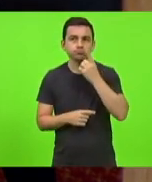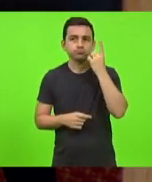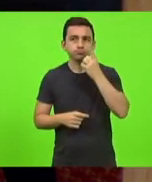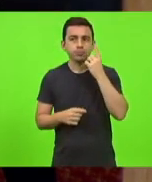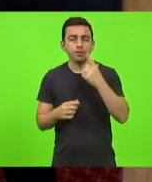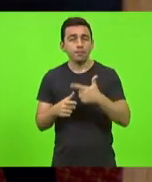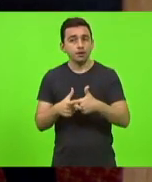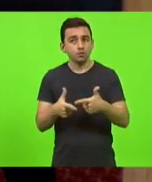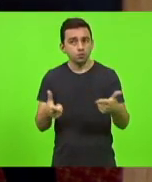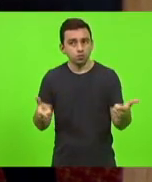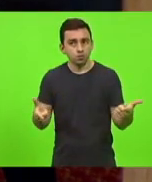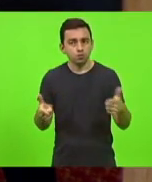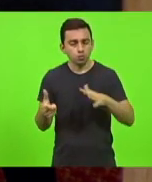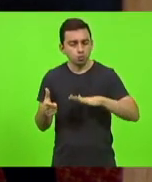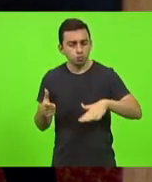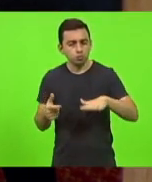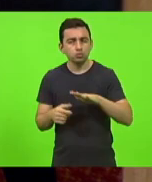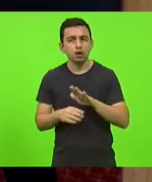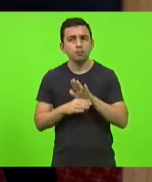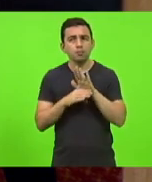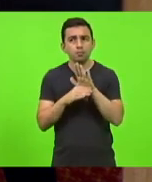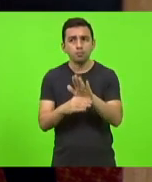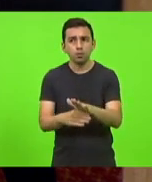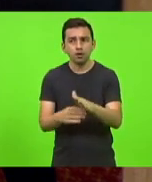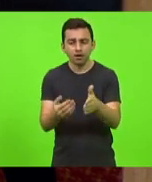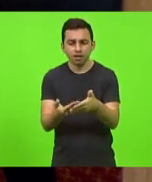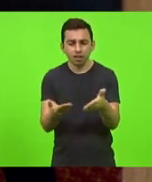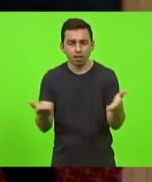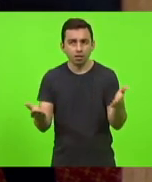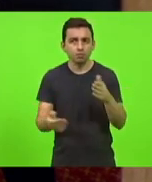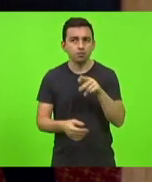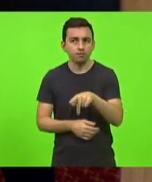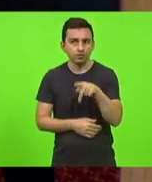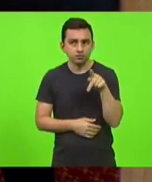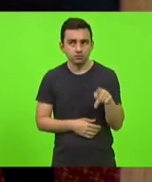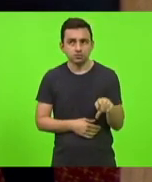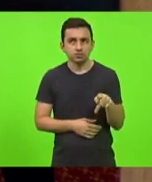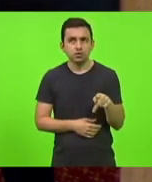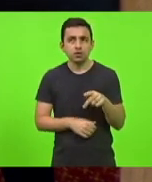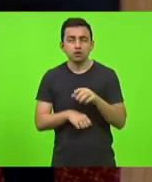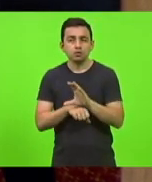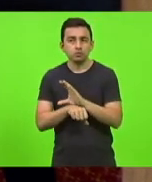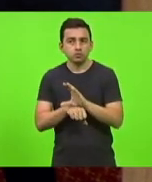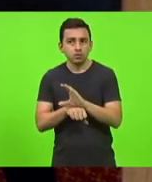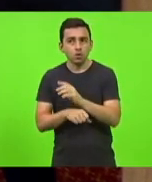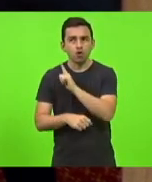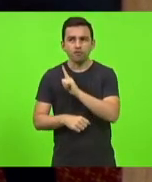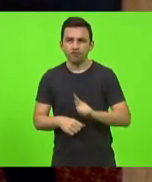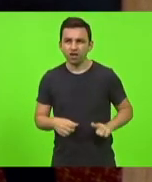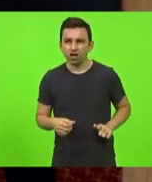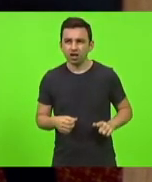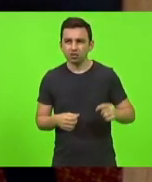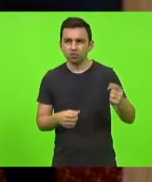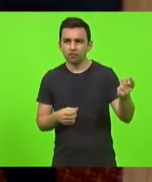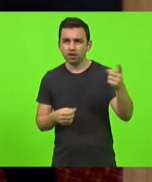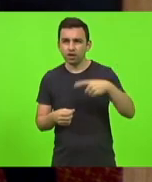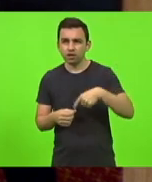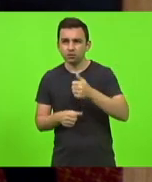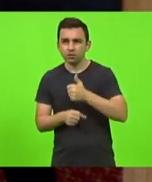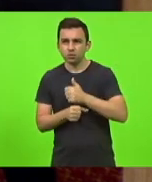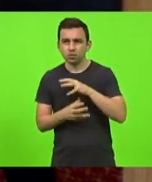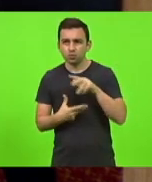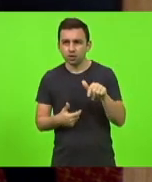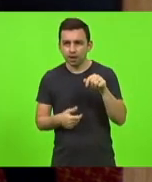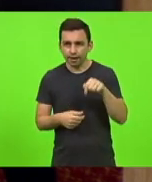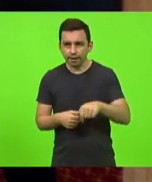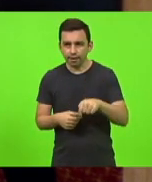os benefícios para o professor, e para que ele se mantesse dentro da constitucionalidade, o governo manda um substitutivo global para esta casa. É isso que